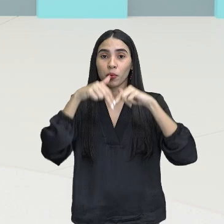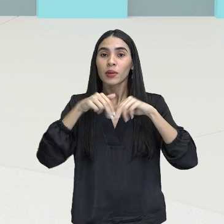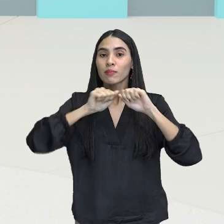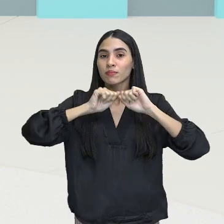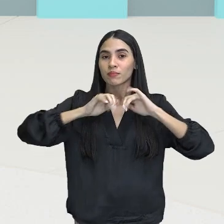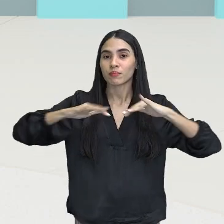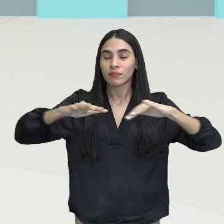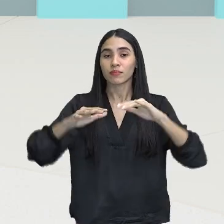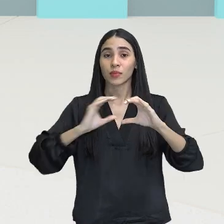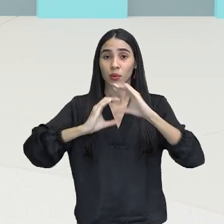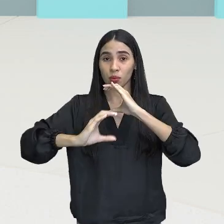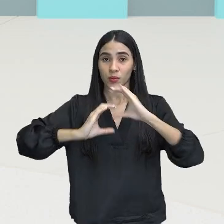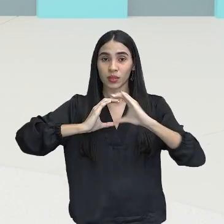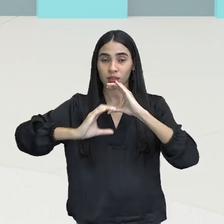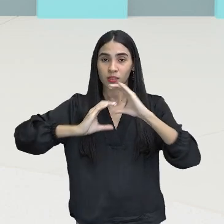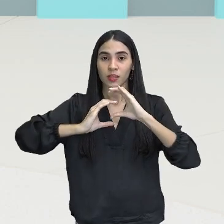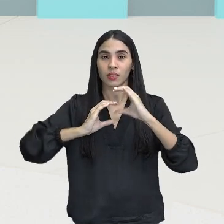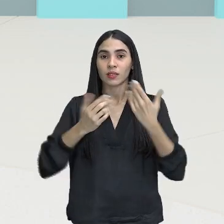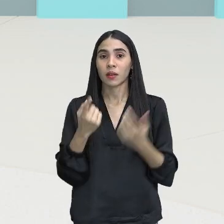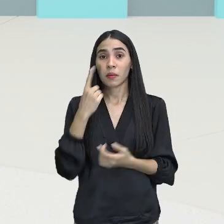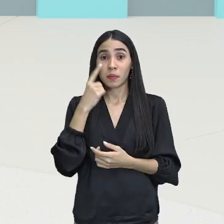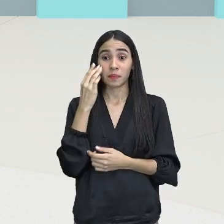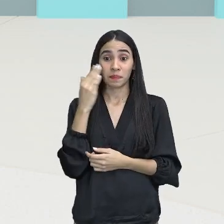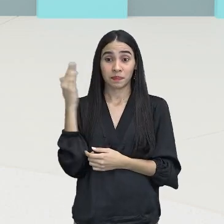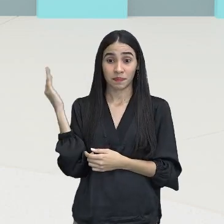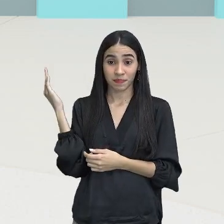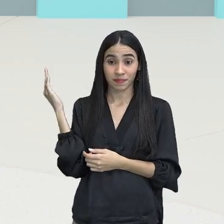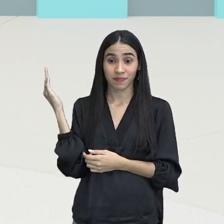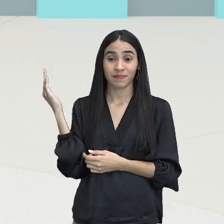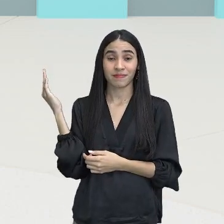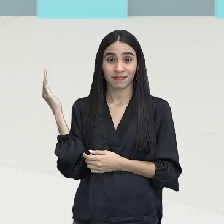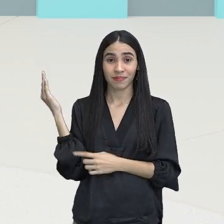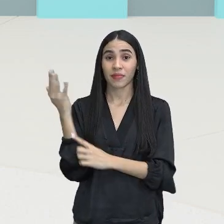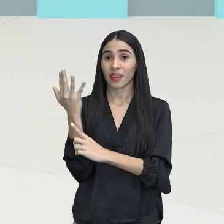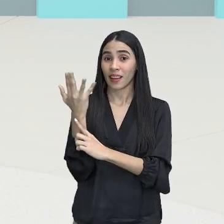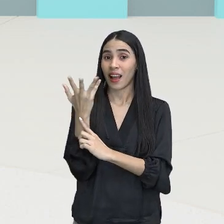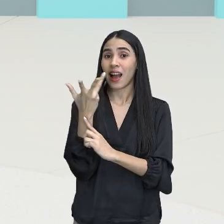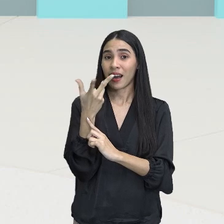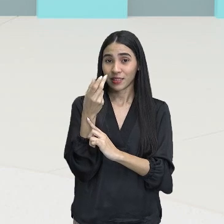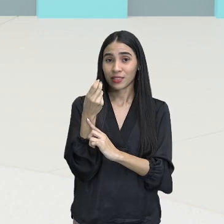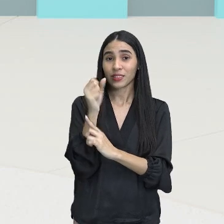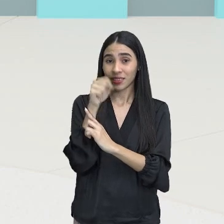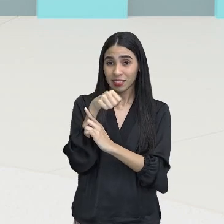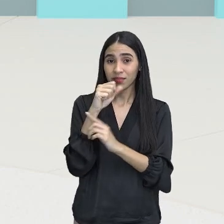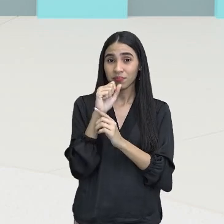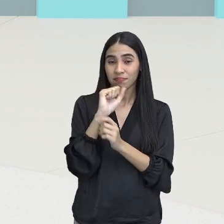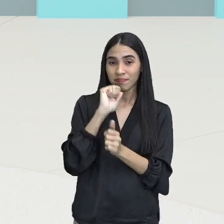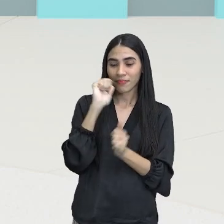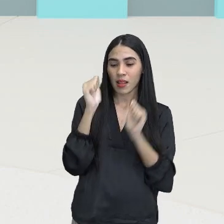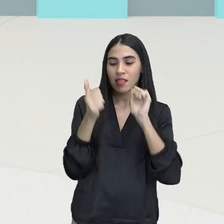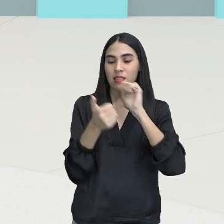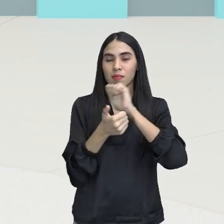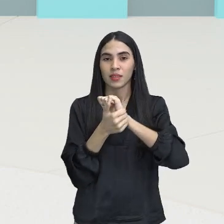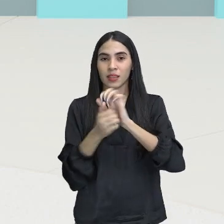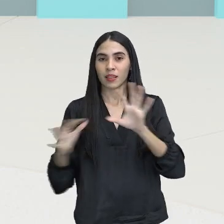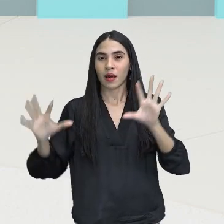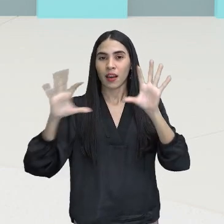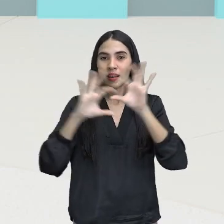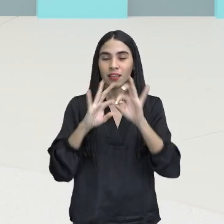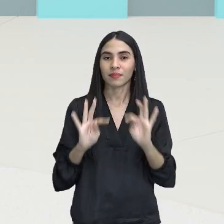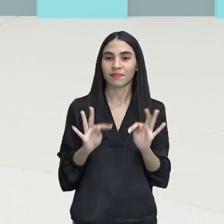essa comunicação, olha só a arte ali passando por essa transição, entrando nessa